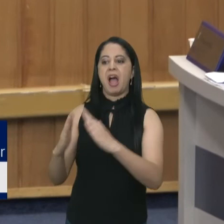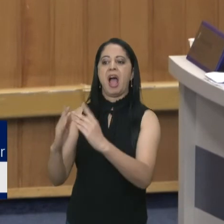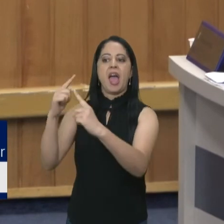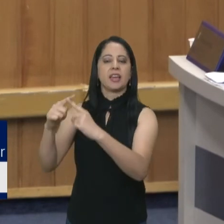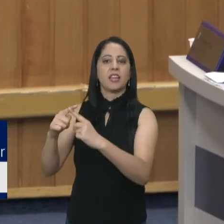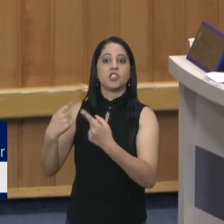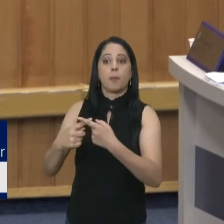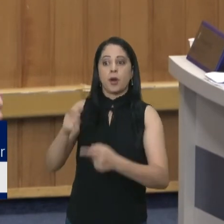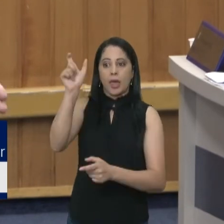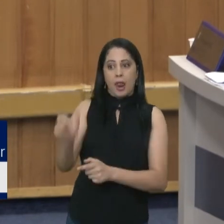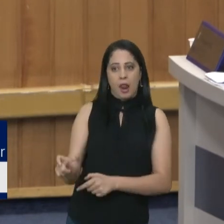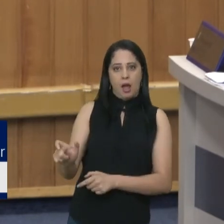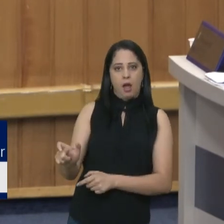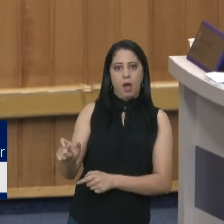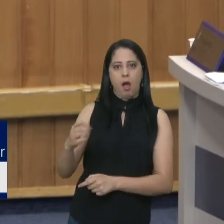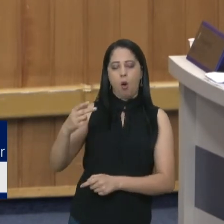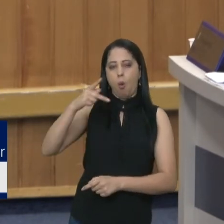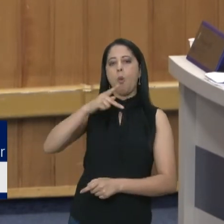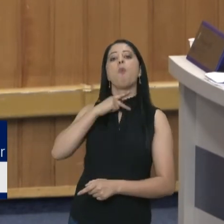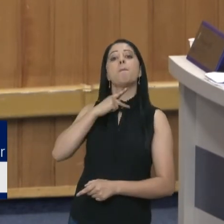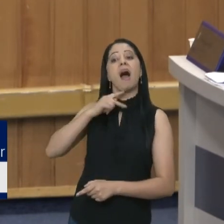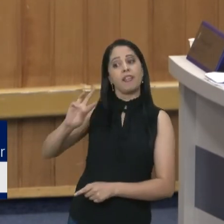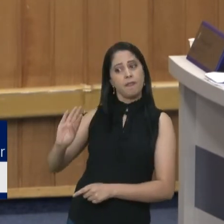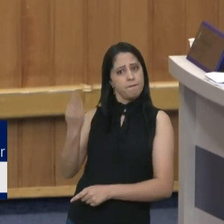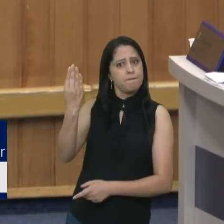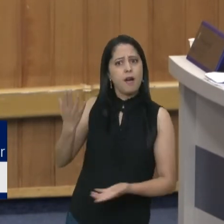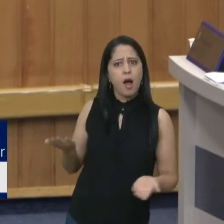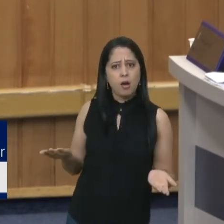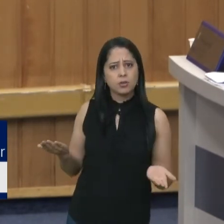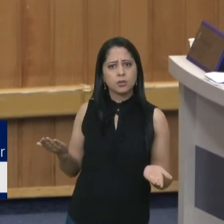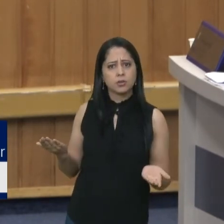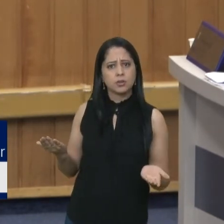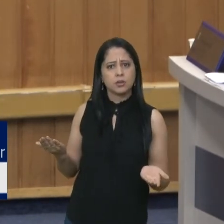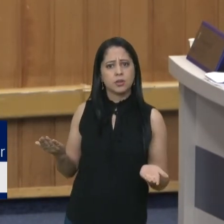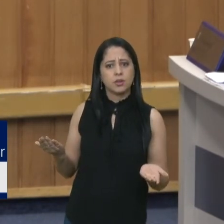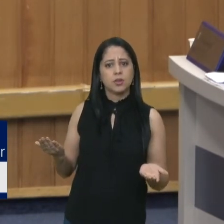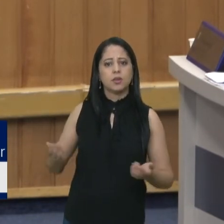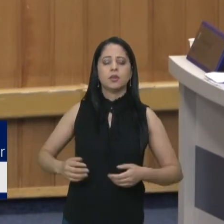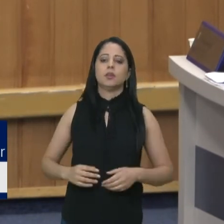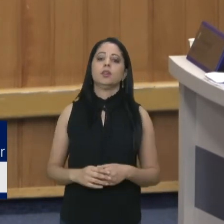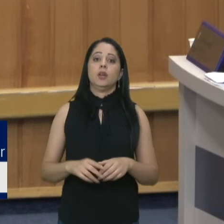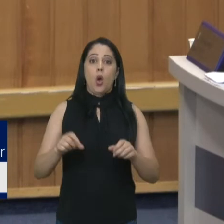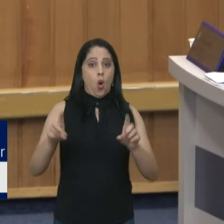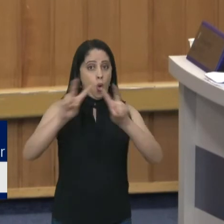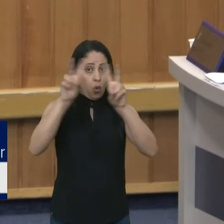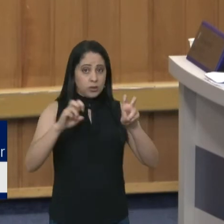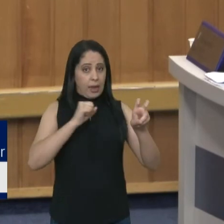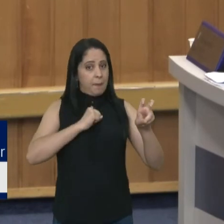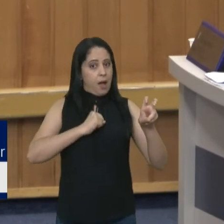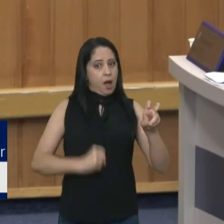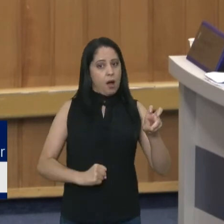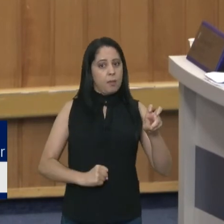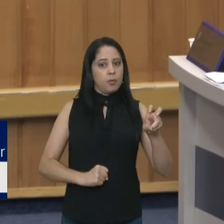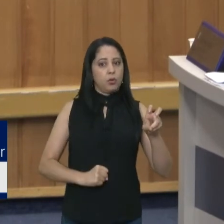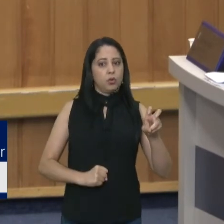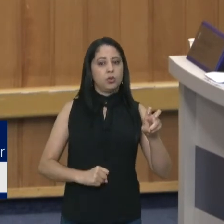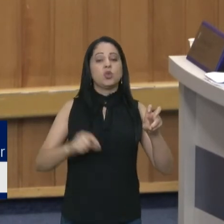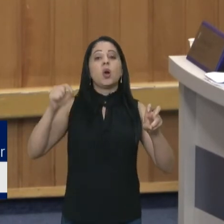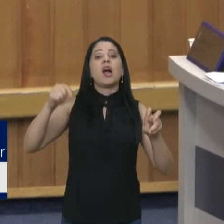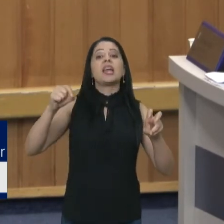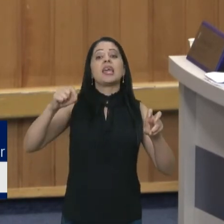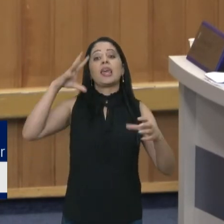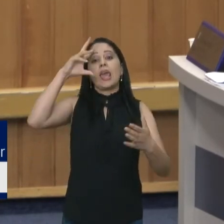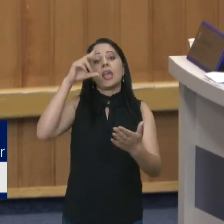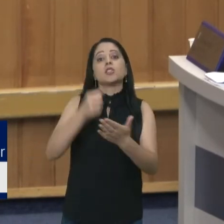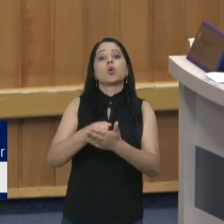falso padre para disputar uma eleição e atacar o adversário. E a questão do aborto, quem tem que justificar, quem tem que decidir as